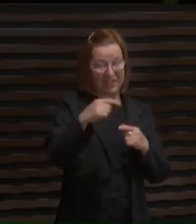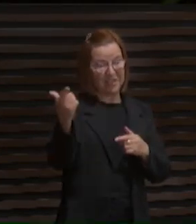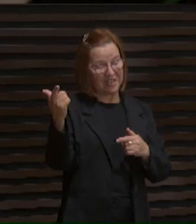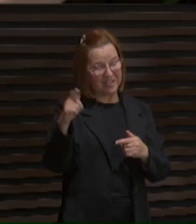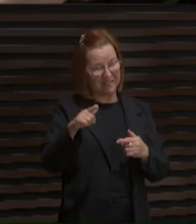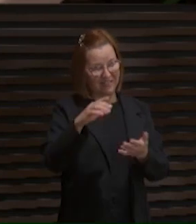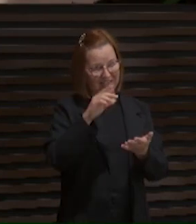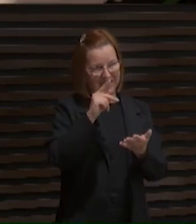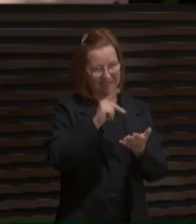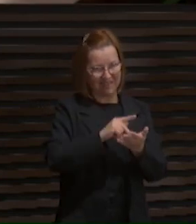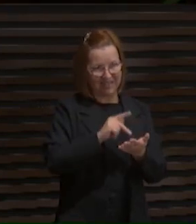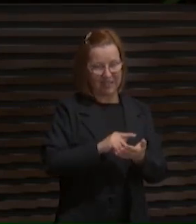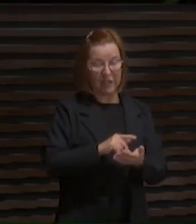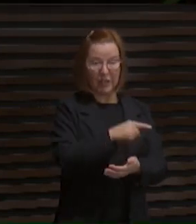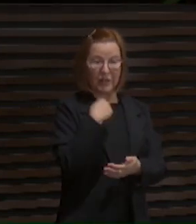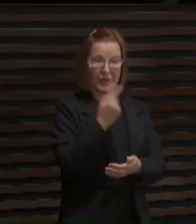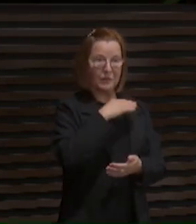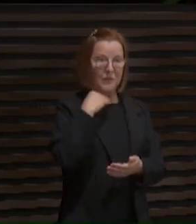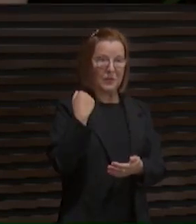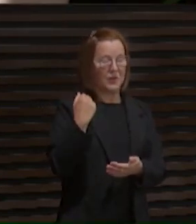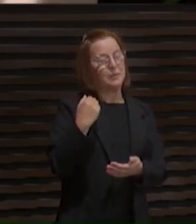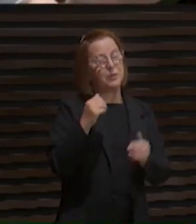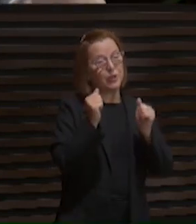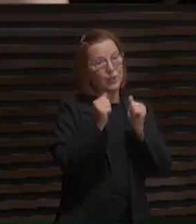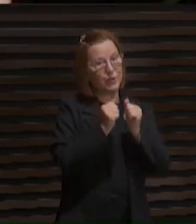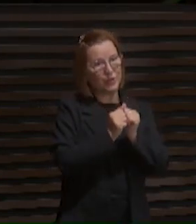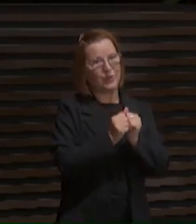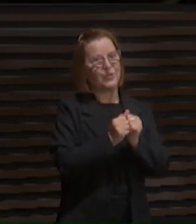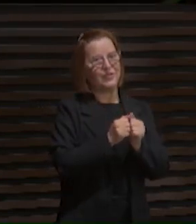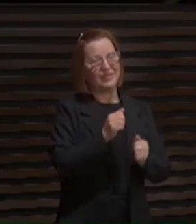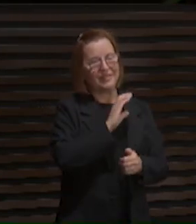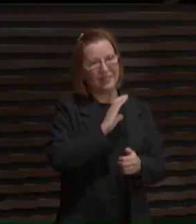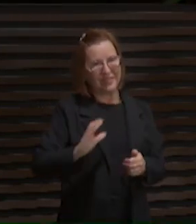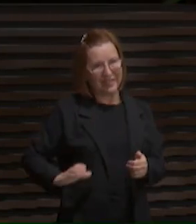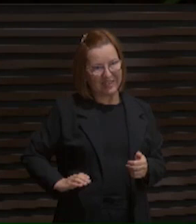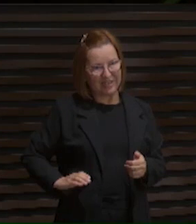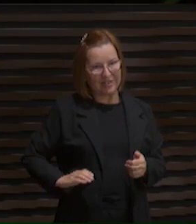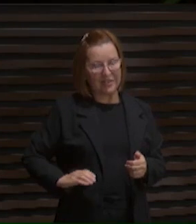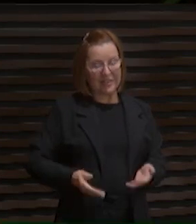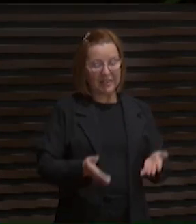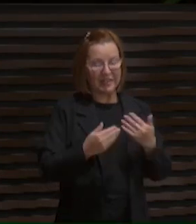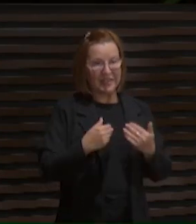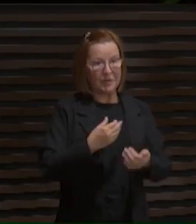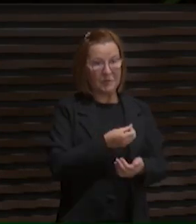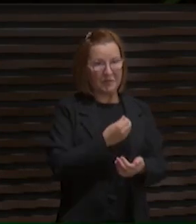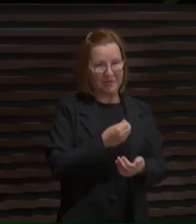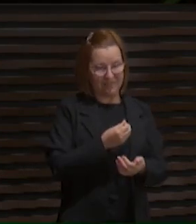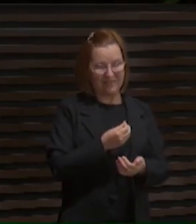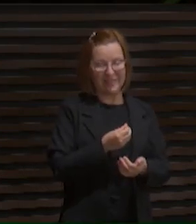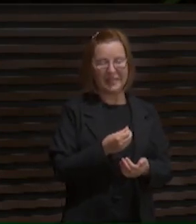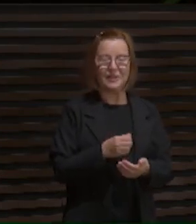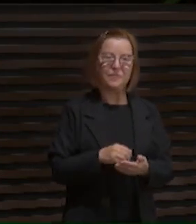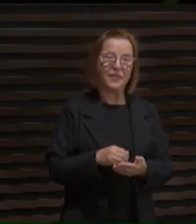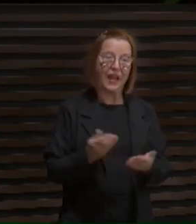para vivermos com Ele. Nós fomos feitos nova criatura semelhante a Ele em santidade